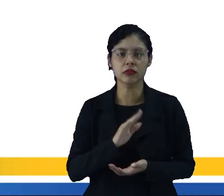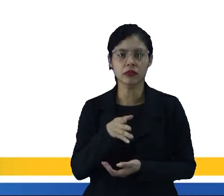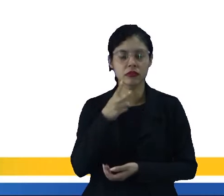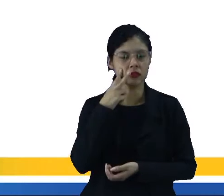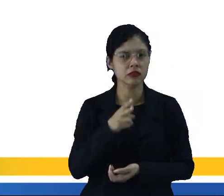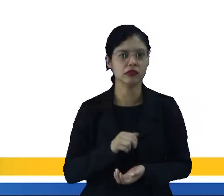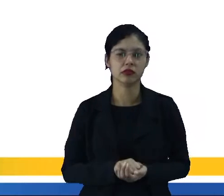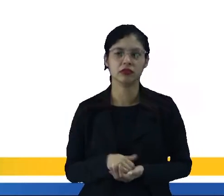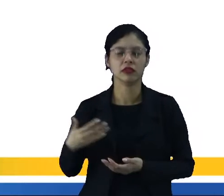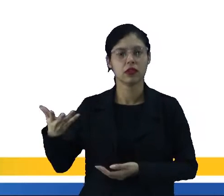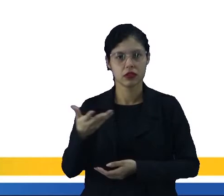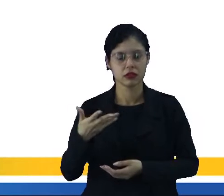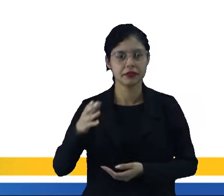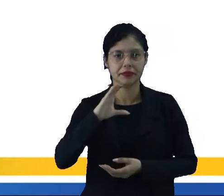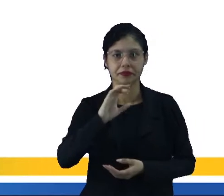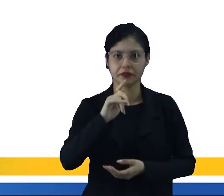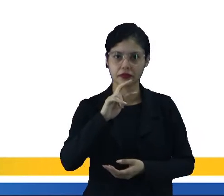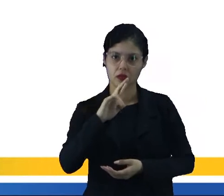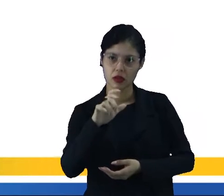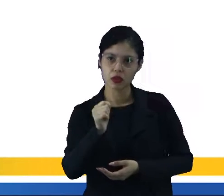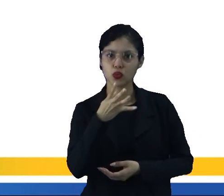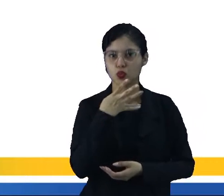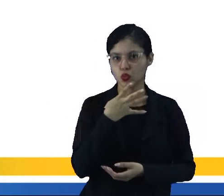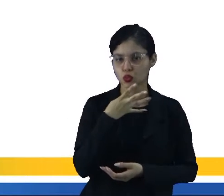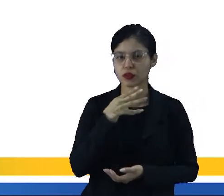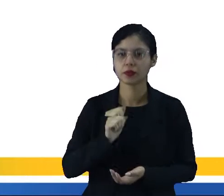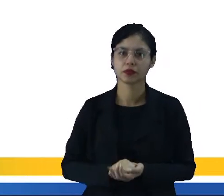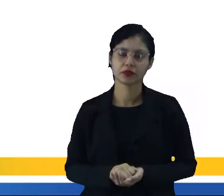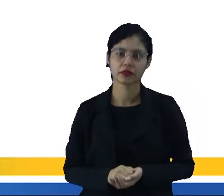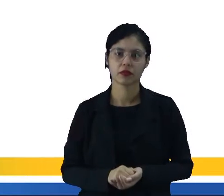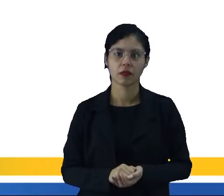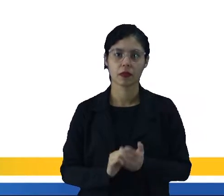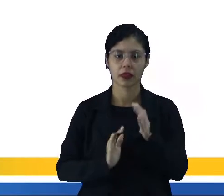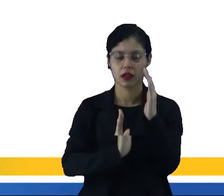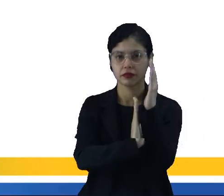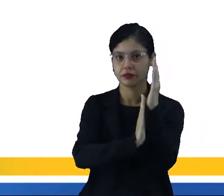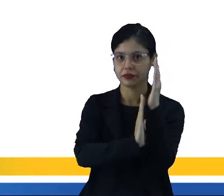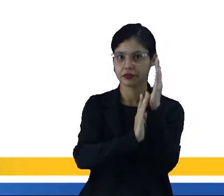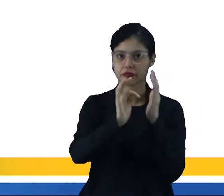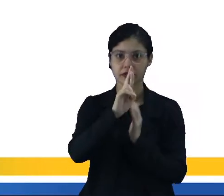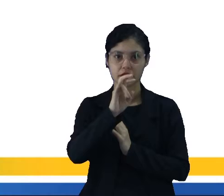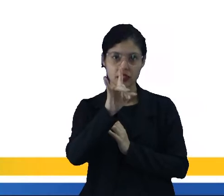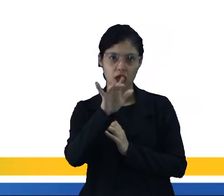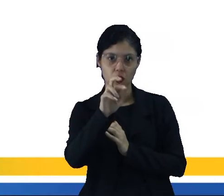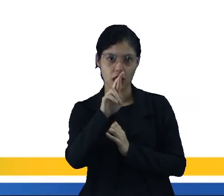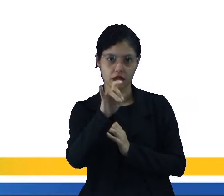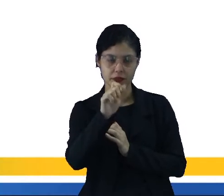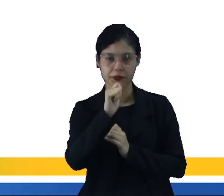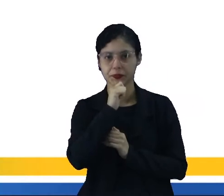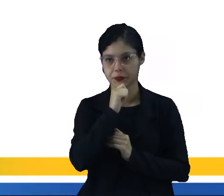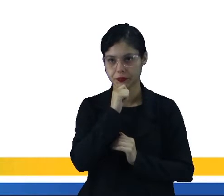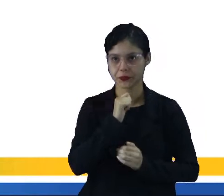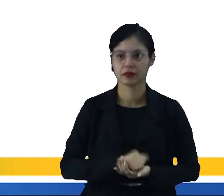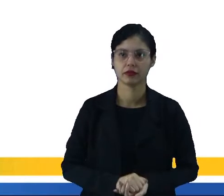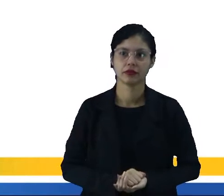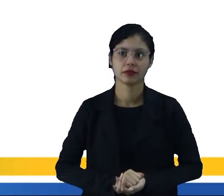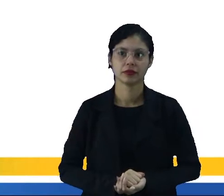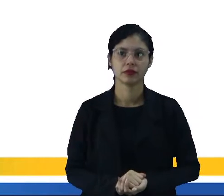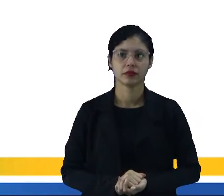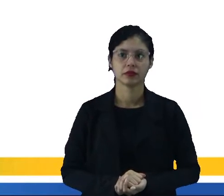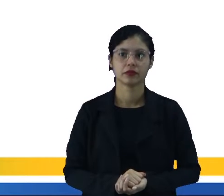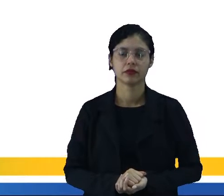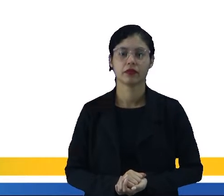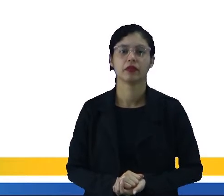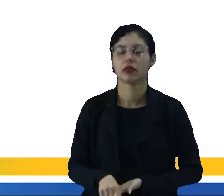visto a base é um polígono conhecido e as faces laterais são triangulares Ok então